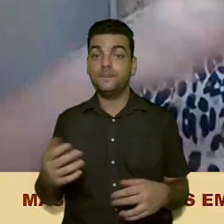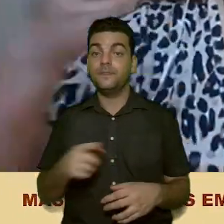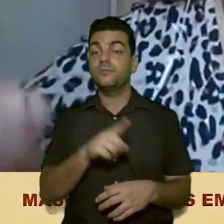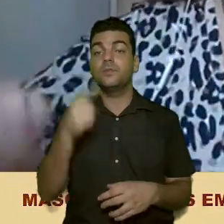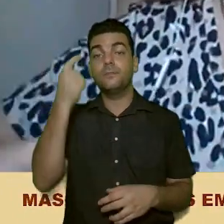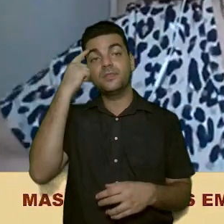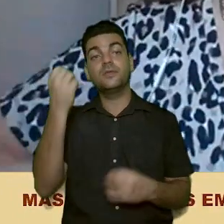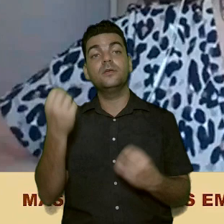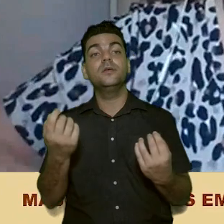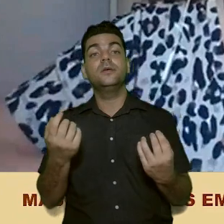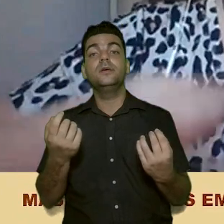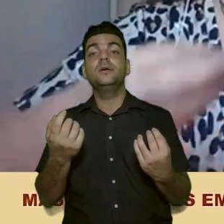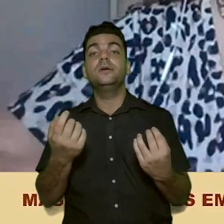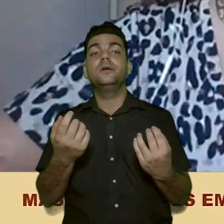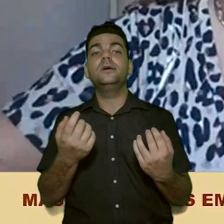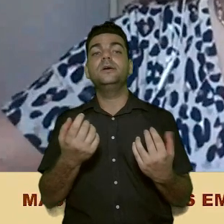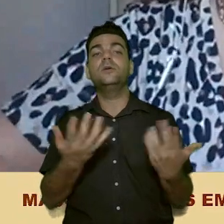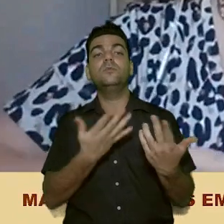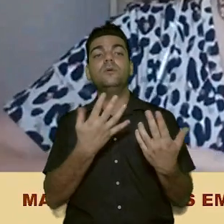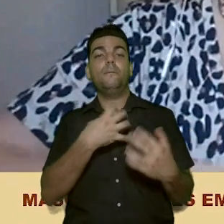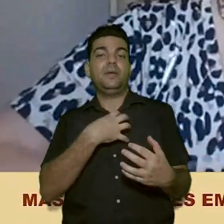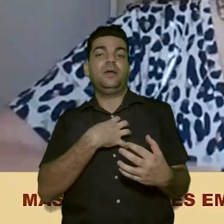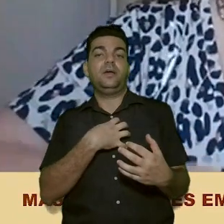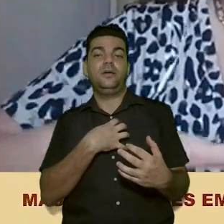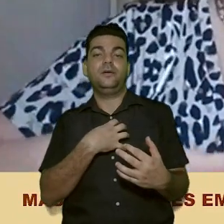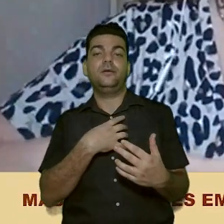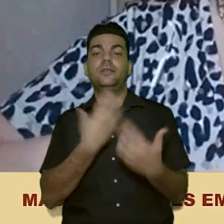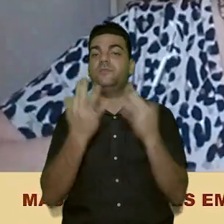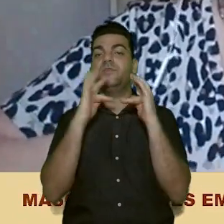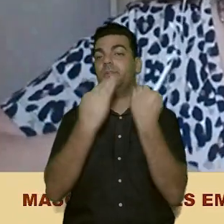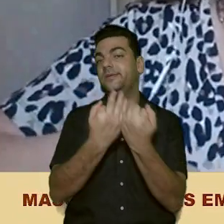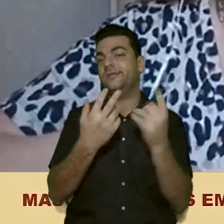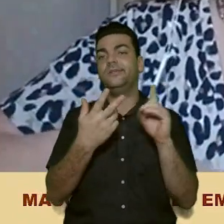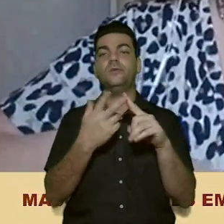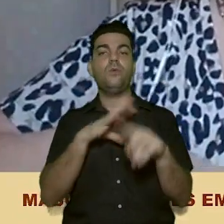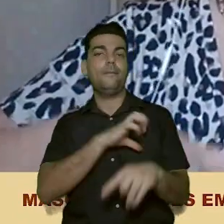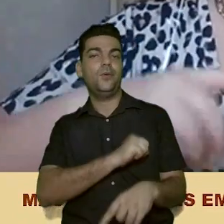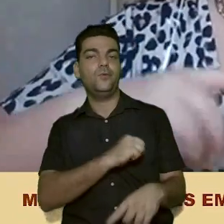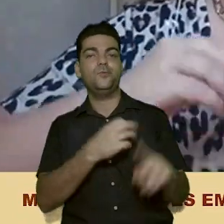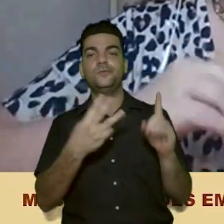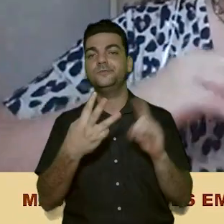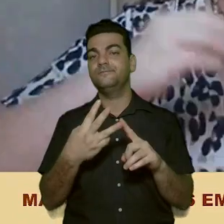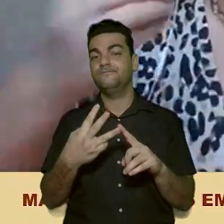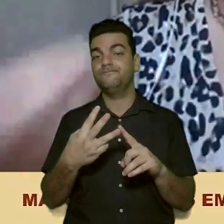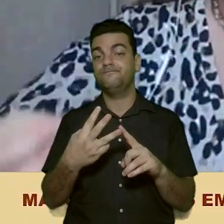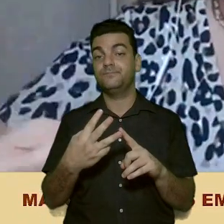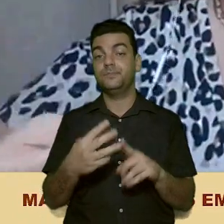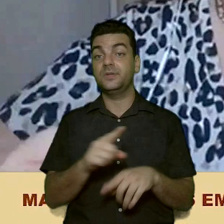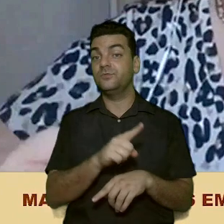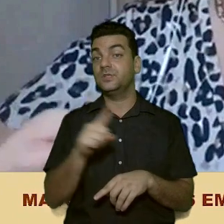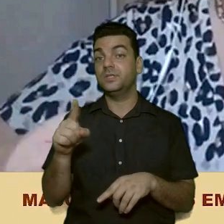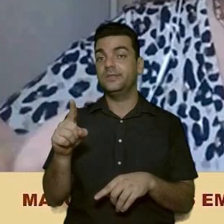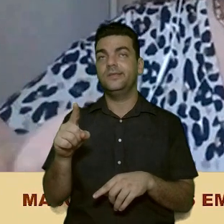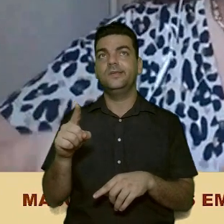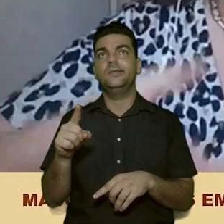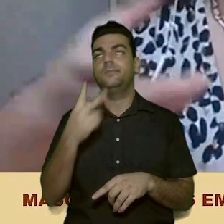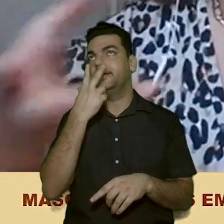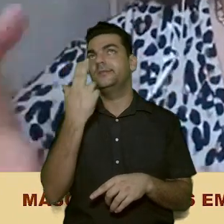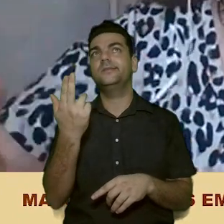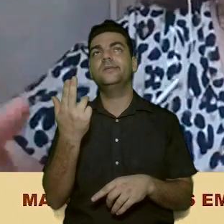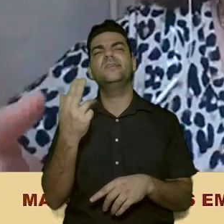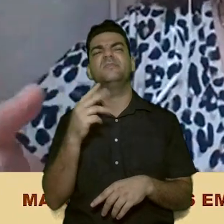quais foram os signos identitários que são relevantes para a gente, como a família, como o amor, né, para que vocês não tratem mais isso, por exemplo,